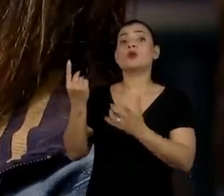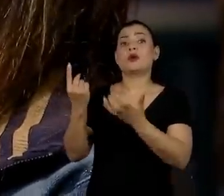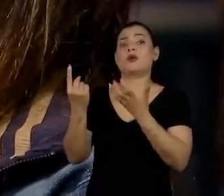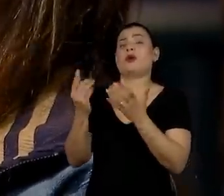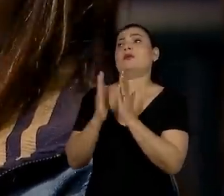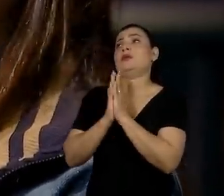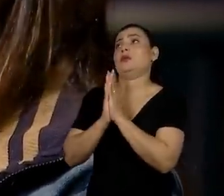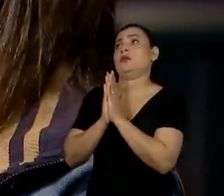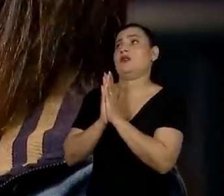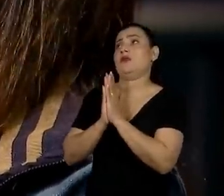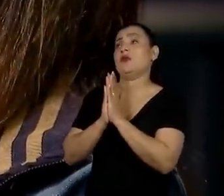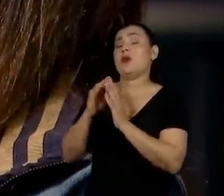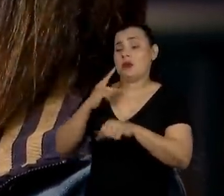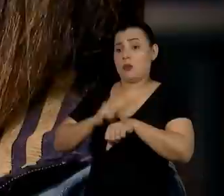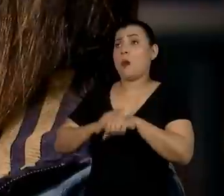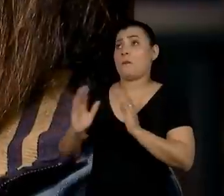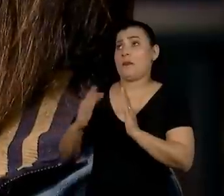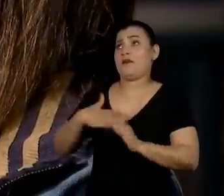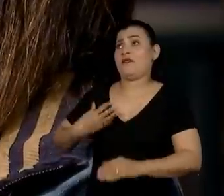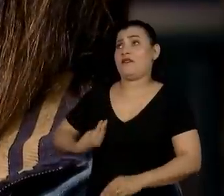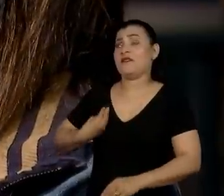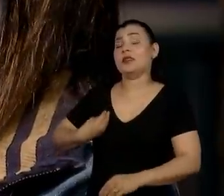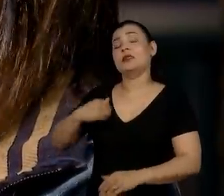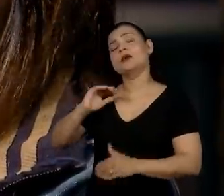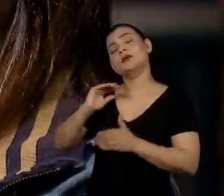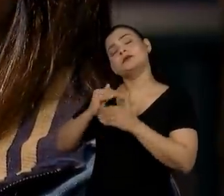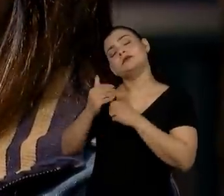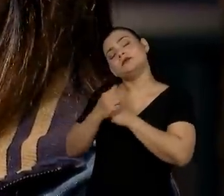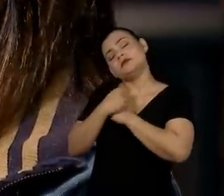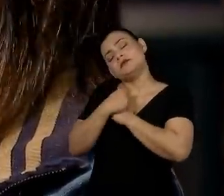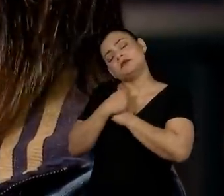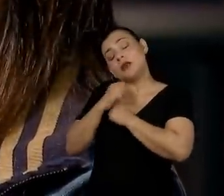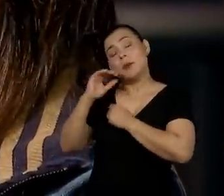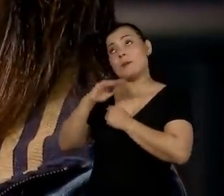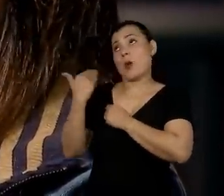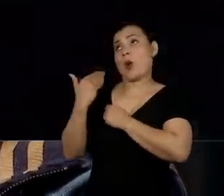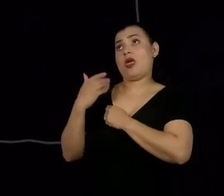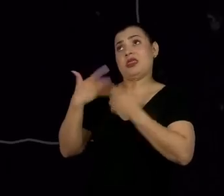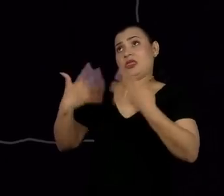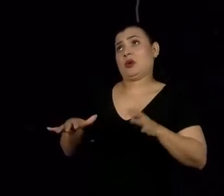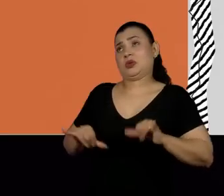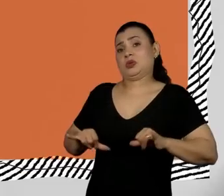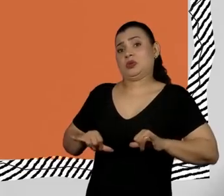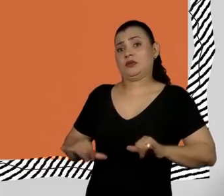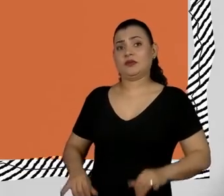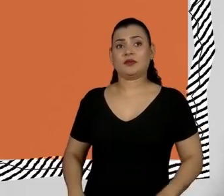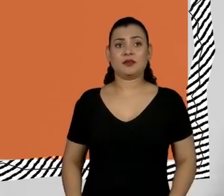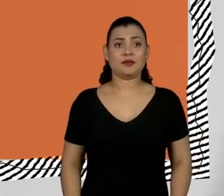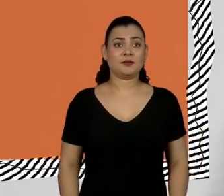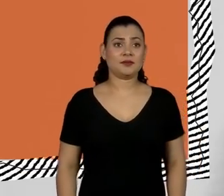quero na hora que for morrer Tá Fecha o olho tchau não quero sofrer